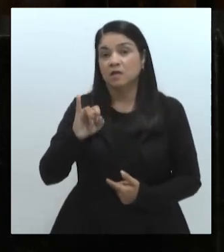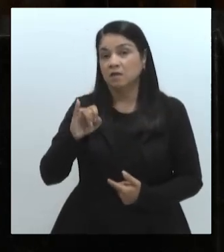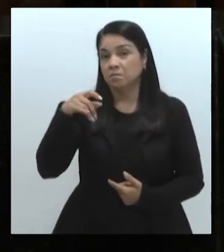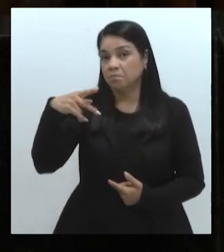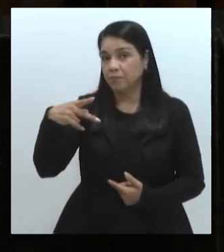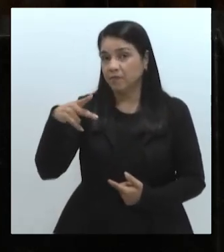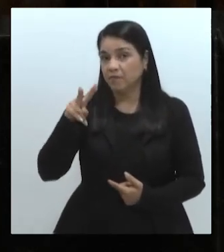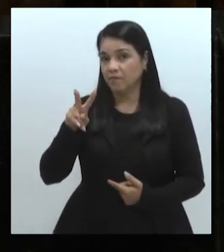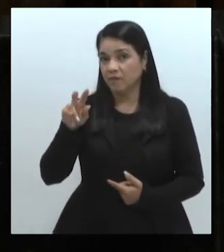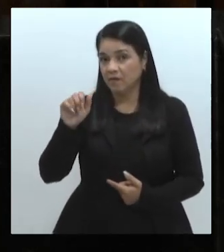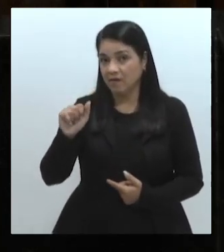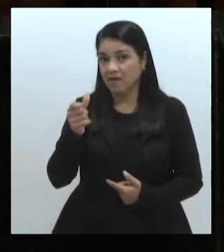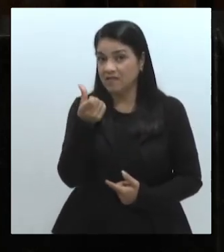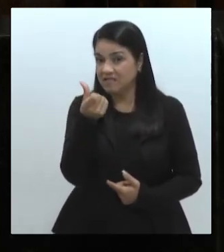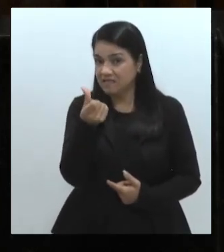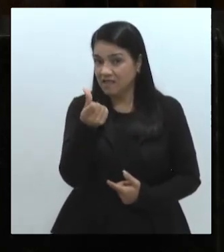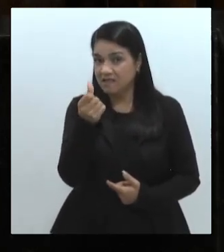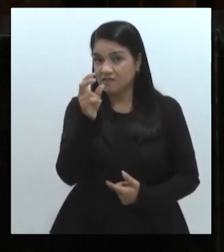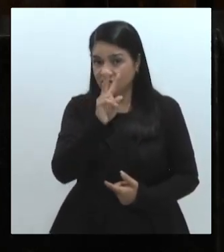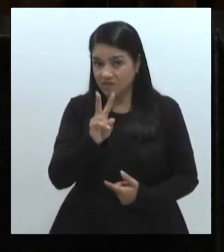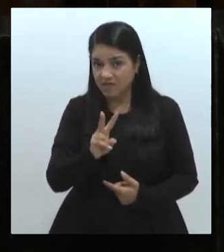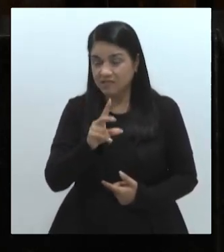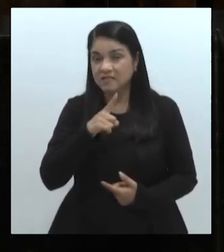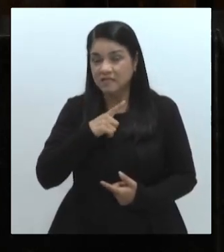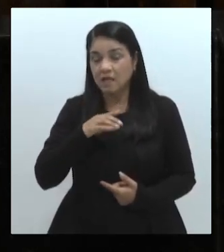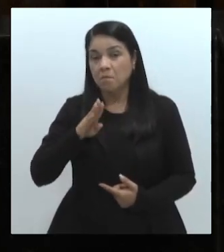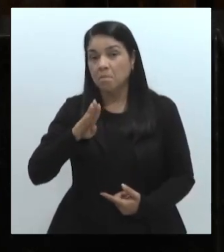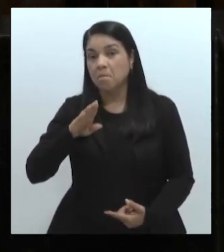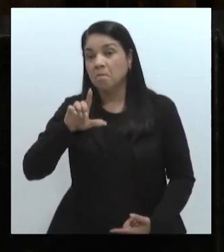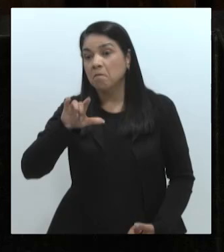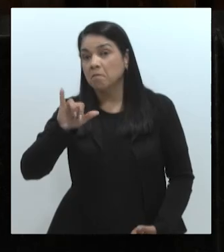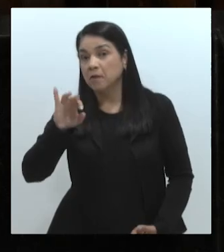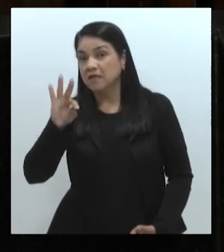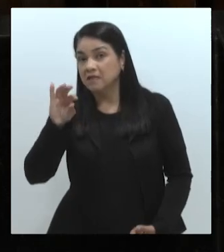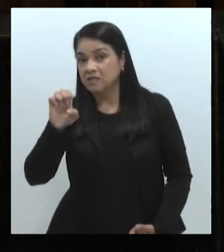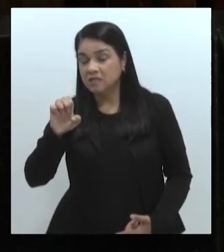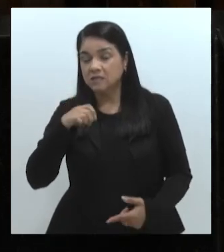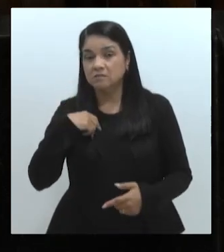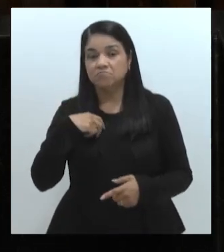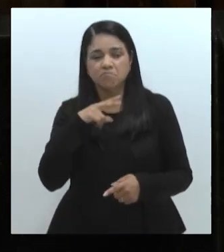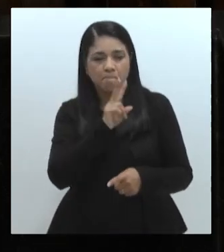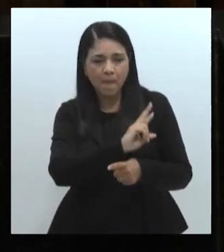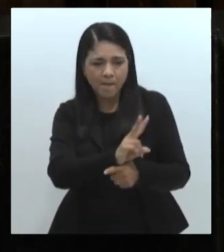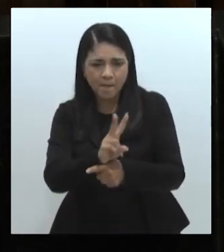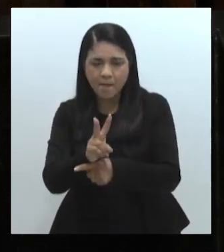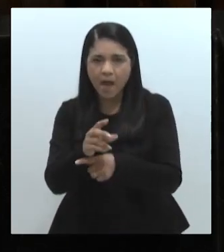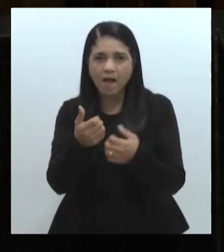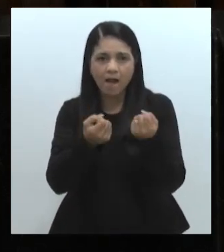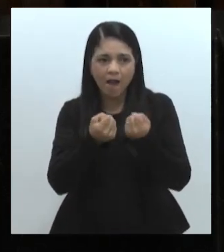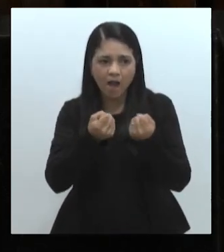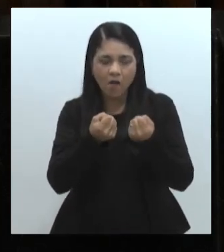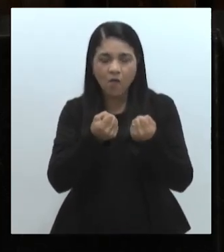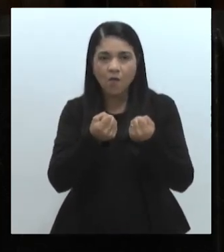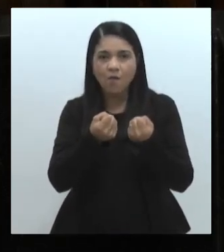Tem blitzes, única e exclusiva,